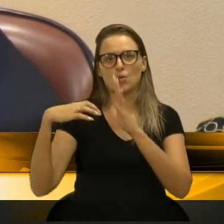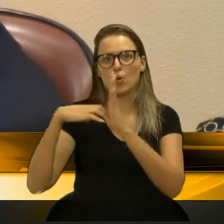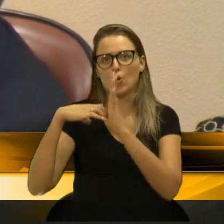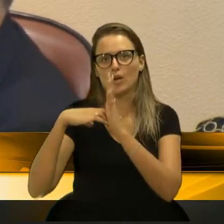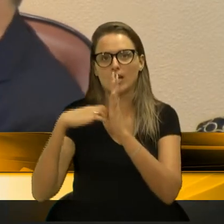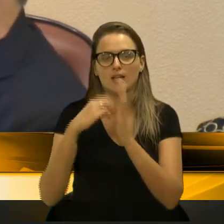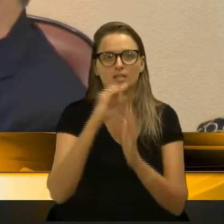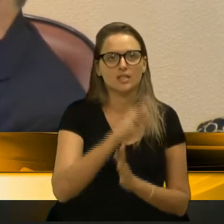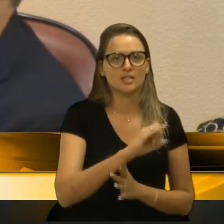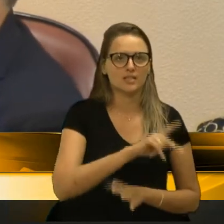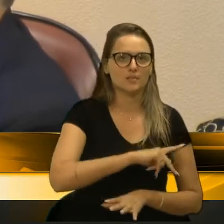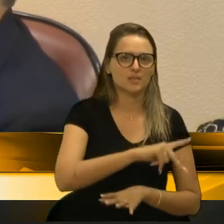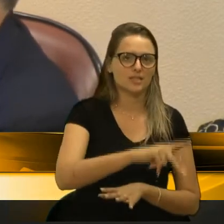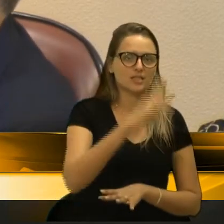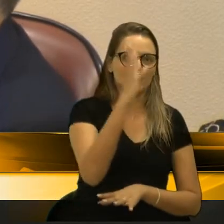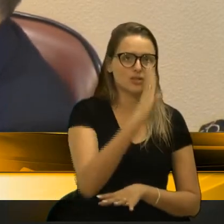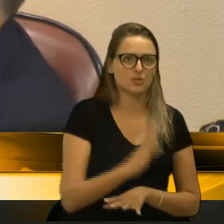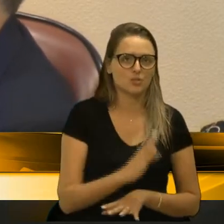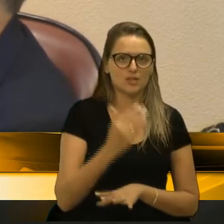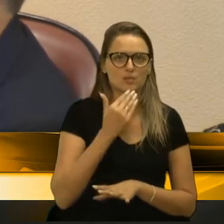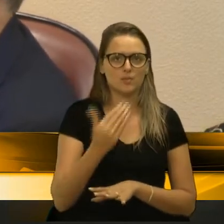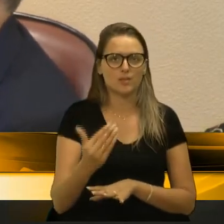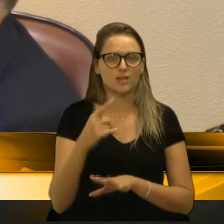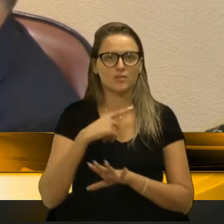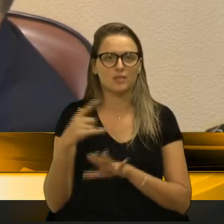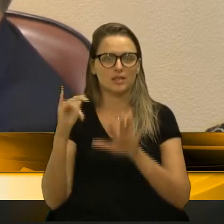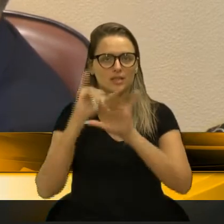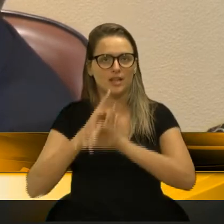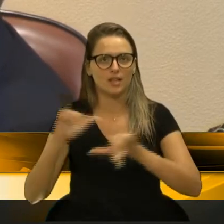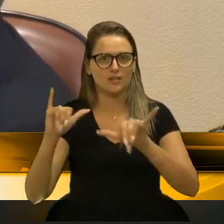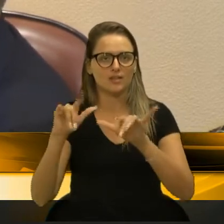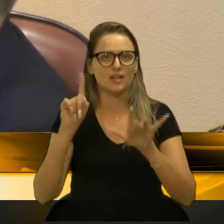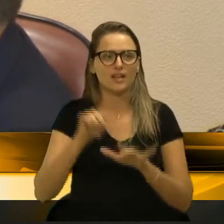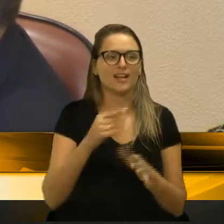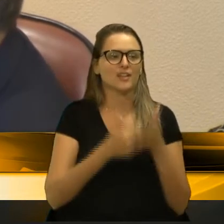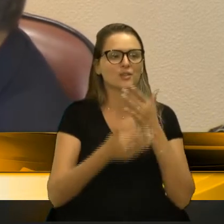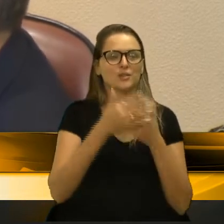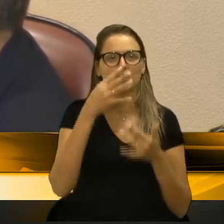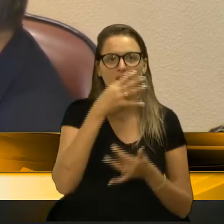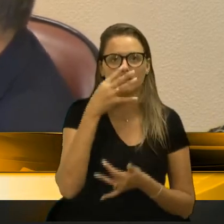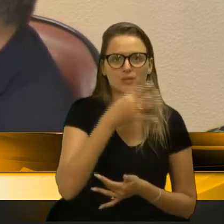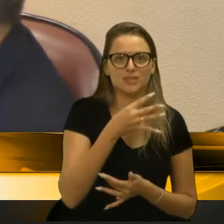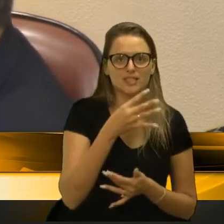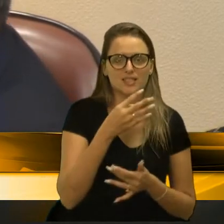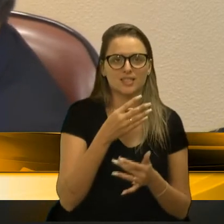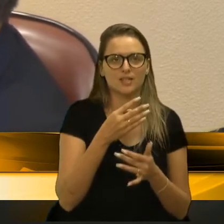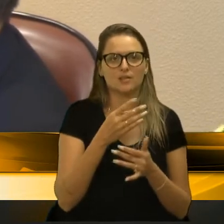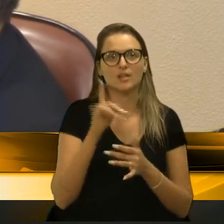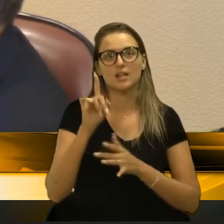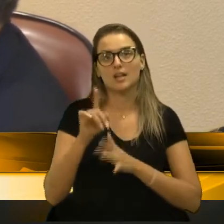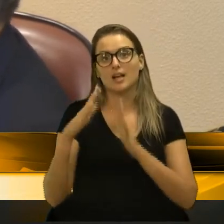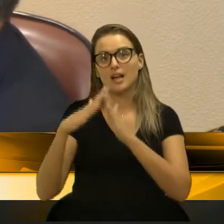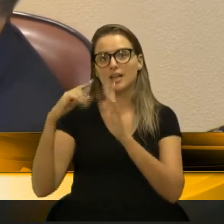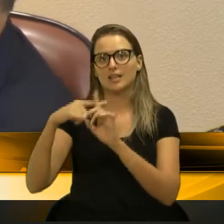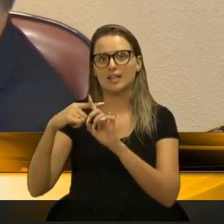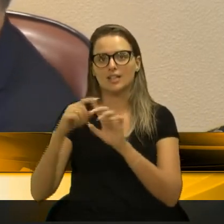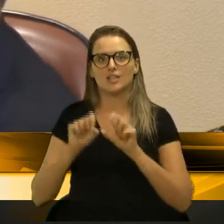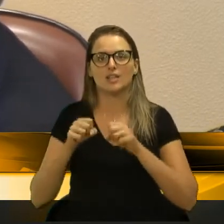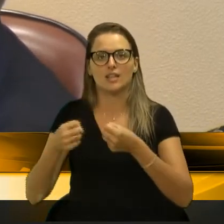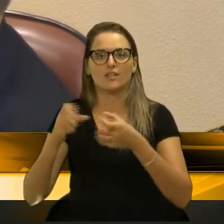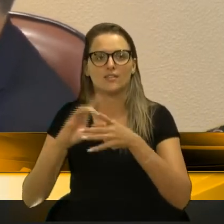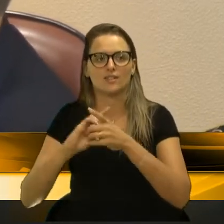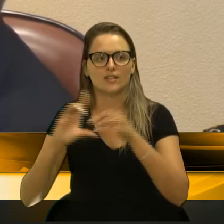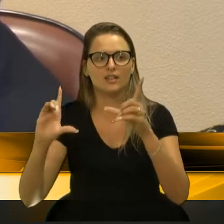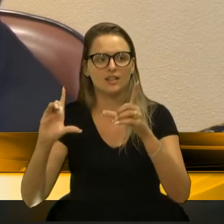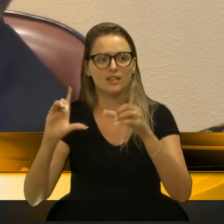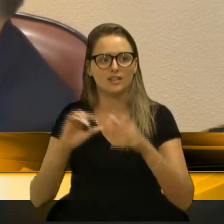faz um pedido para que haja uma manifestação atacando as instituições, a igreja está defendendo a democracia, o processo democrático como